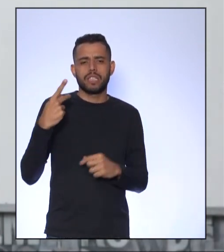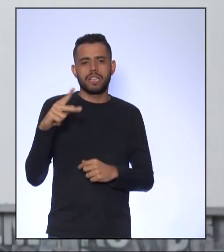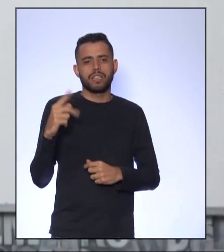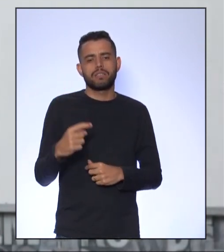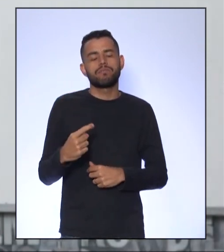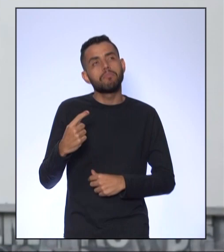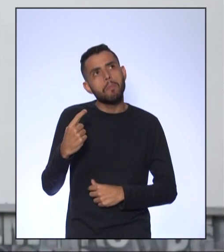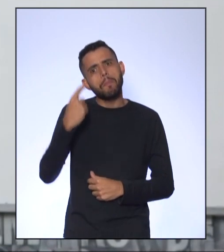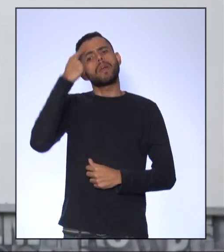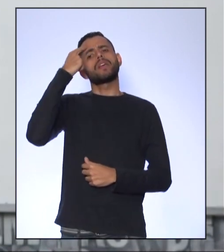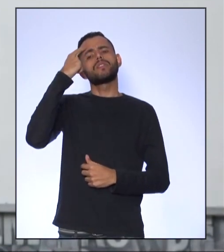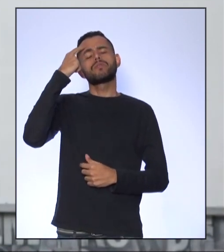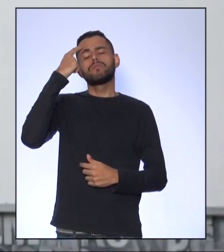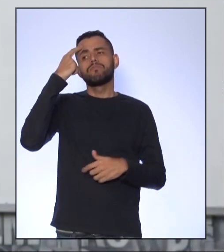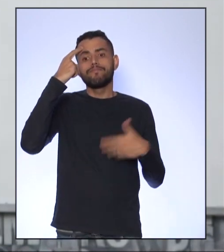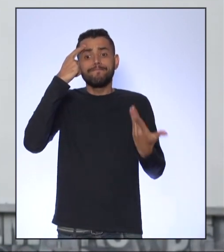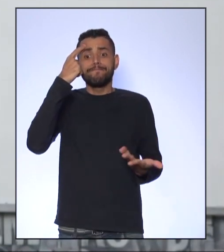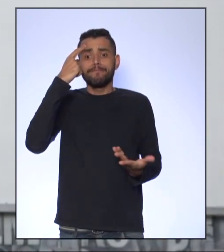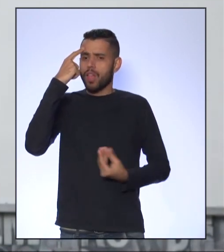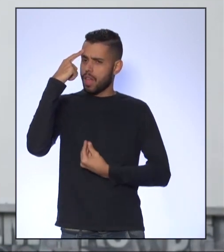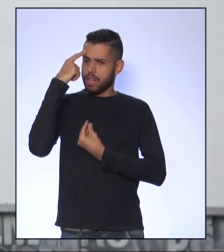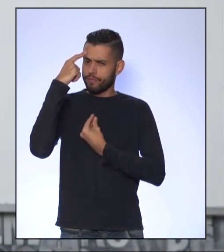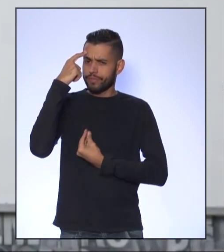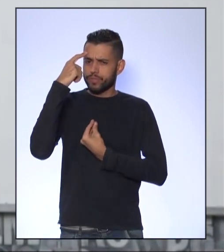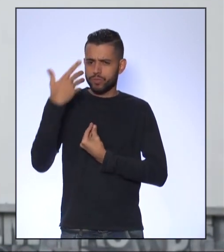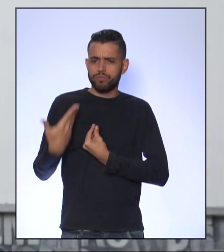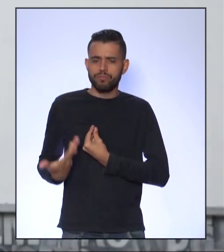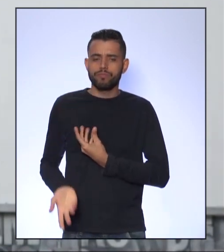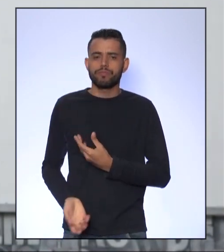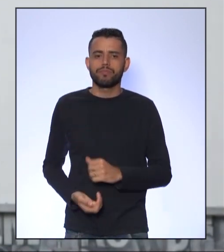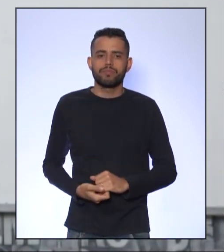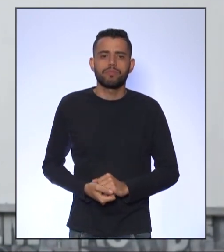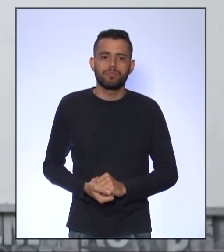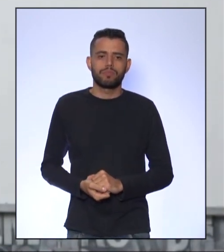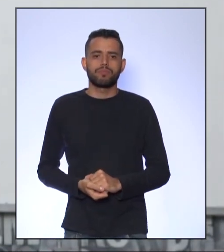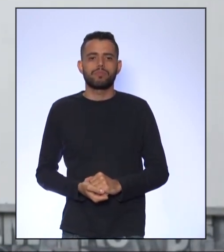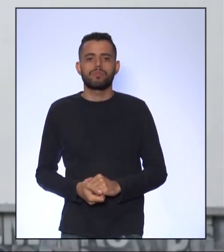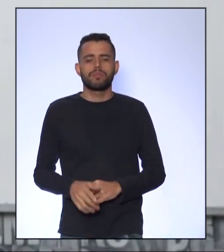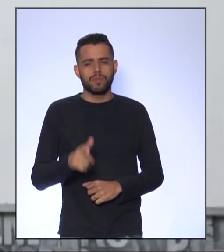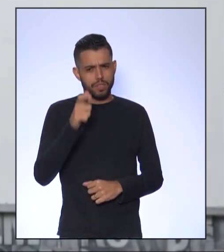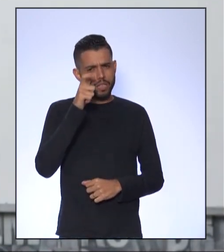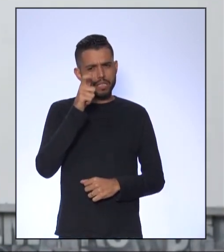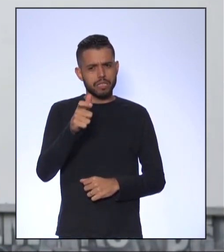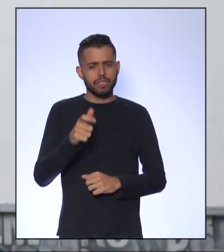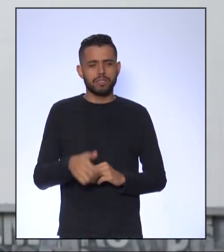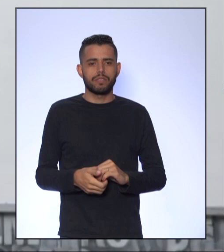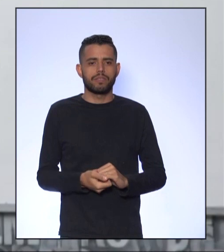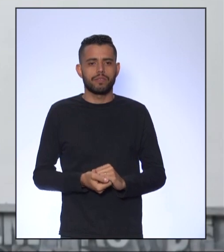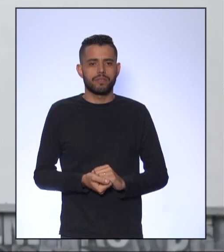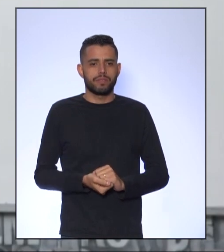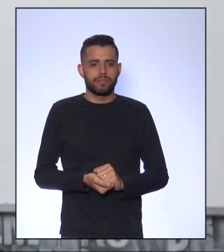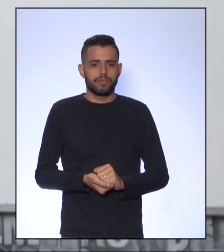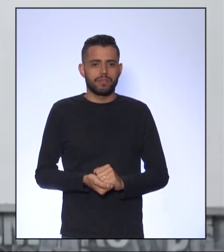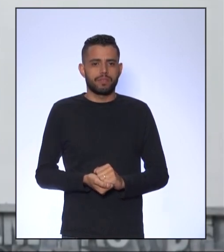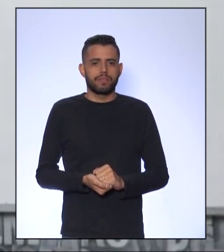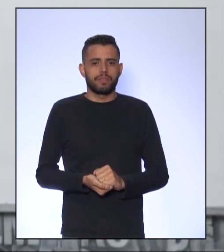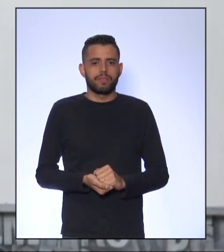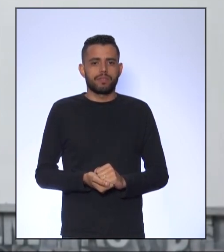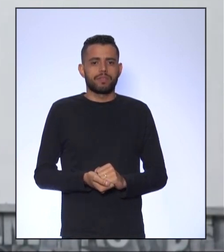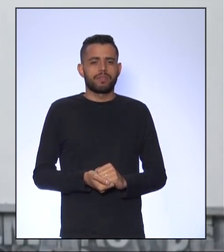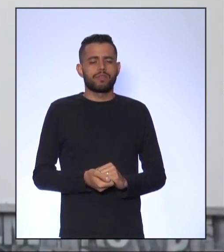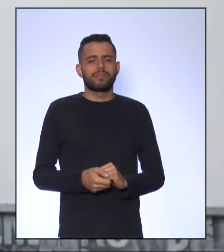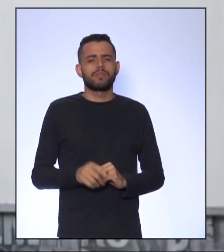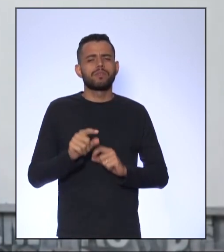logo existo. Olha só que interessante. Quando eu penso em